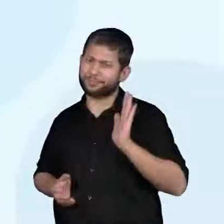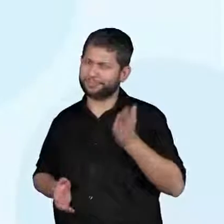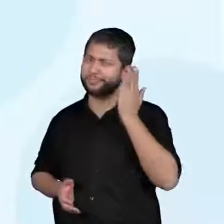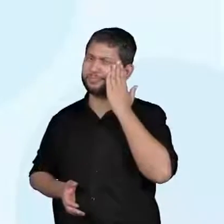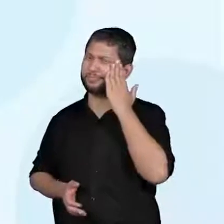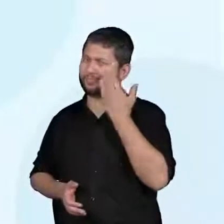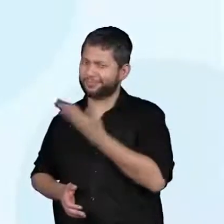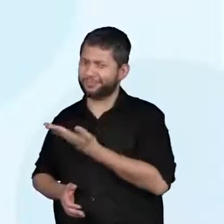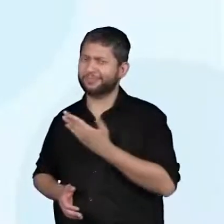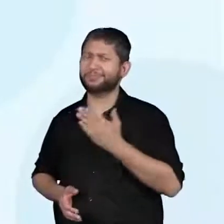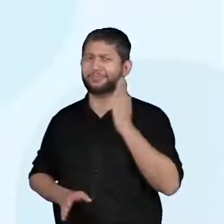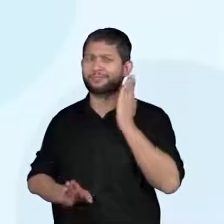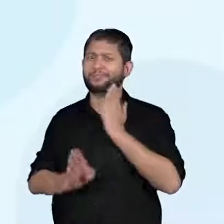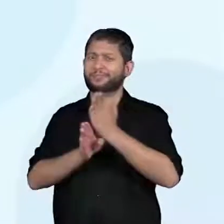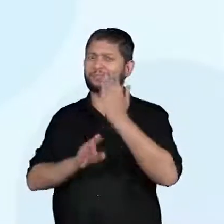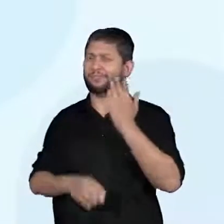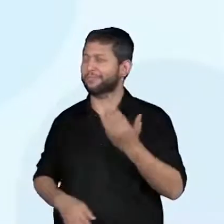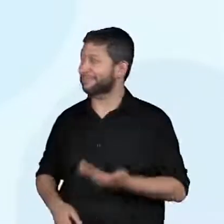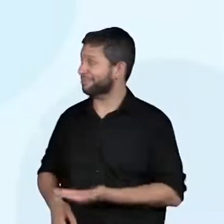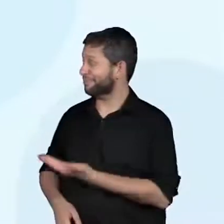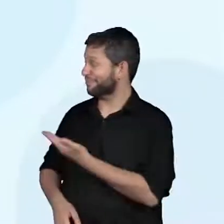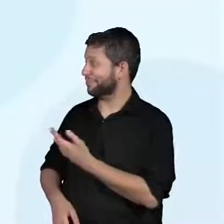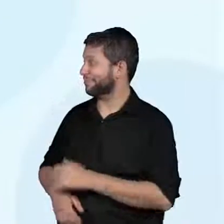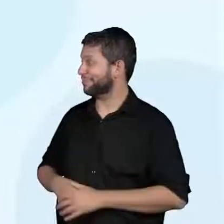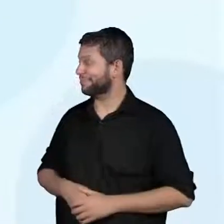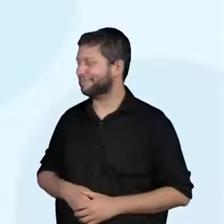logo mais no clima aí.